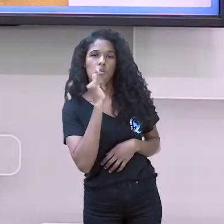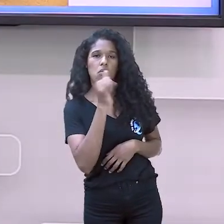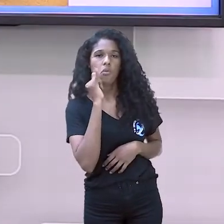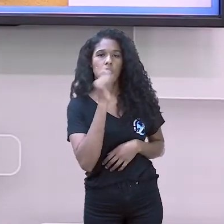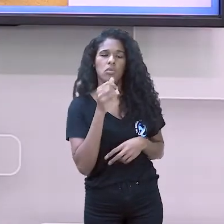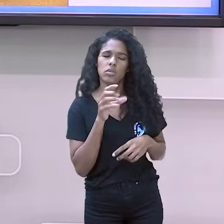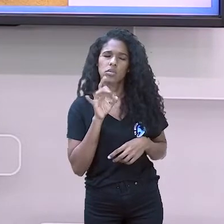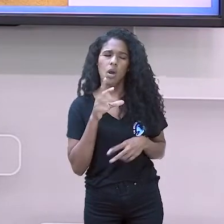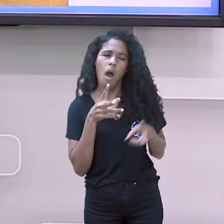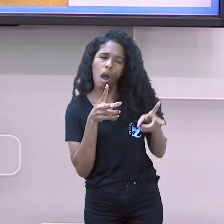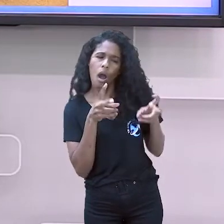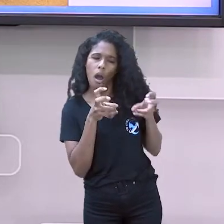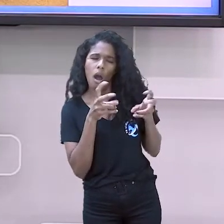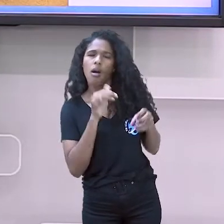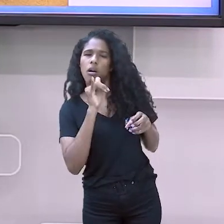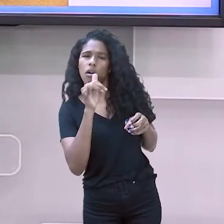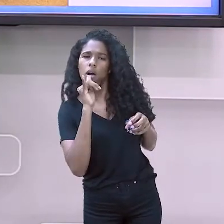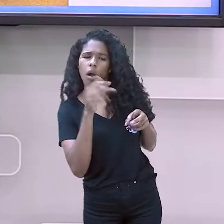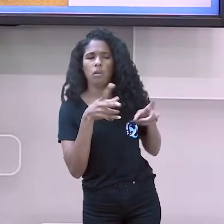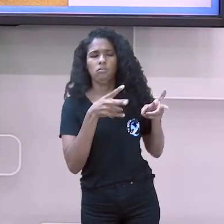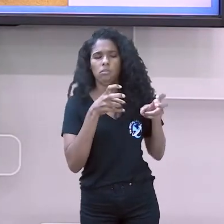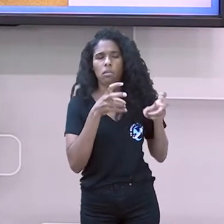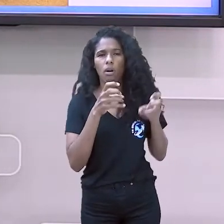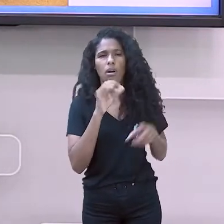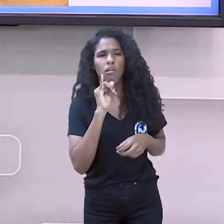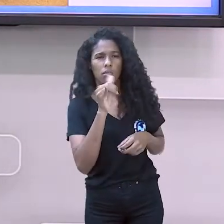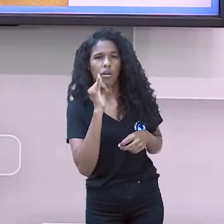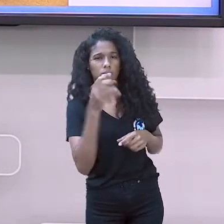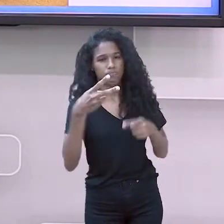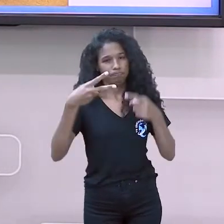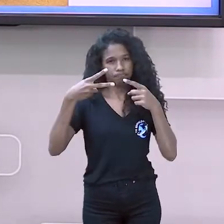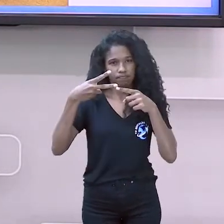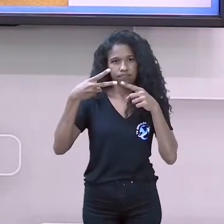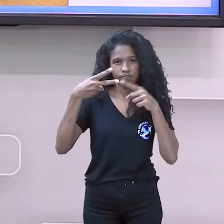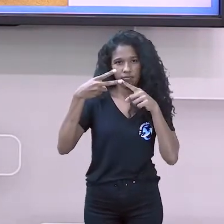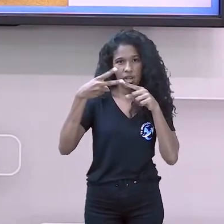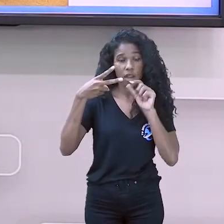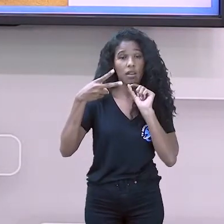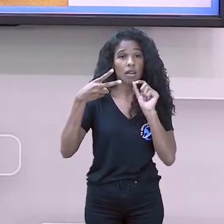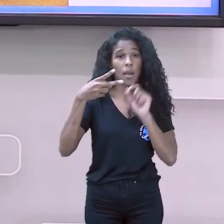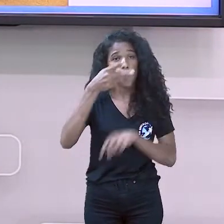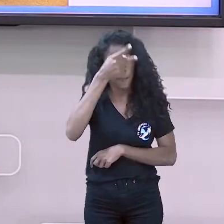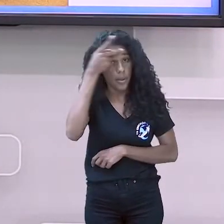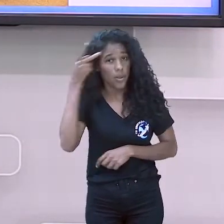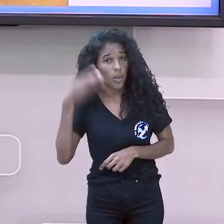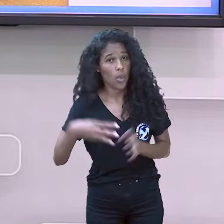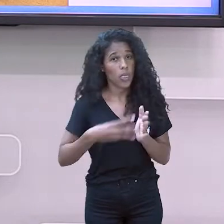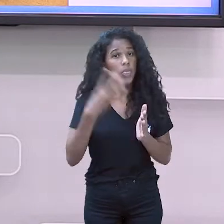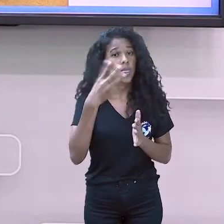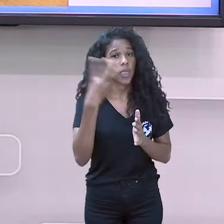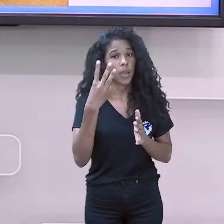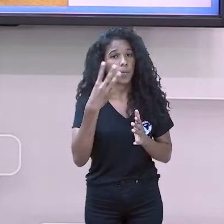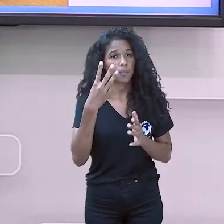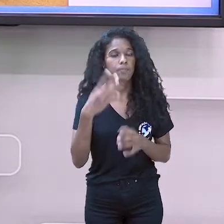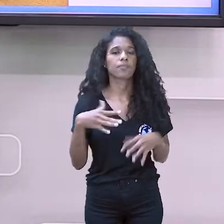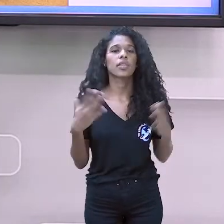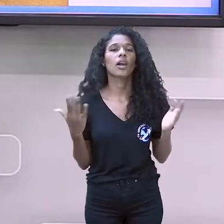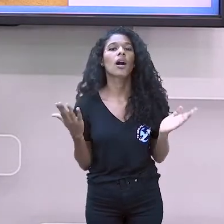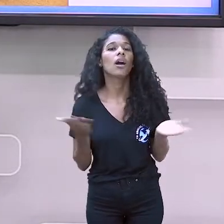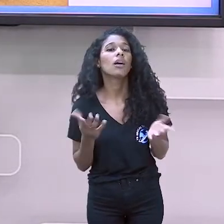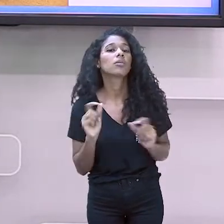observando. Aqui nesse tipo de narrador, a história é contada em terceira pessoa. E por último, temos o